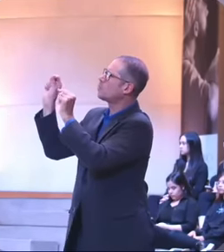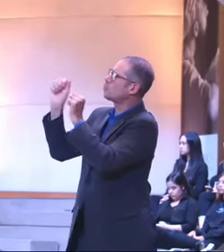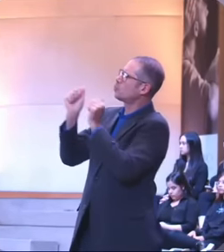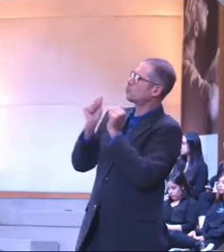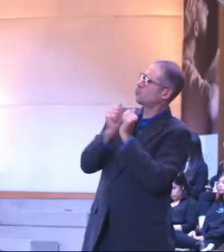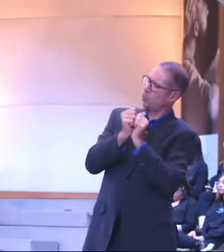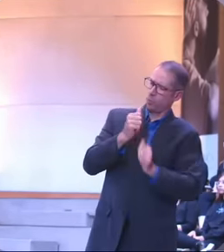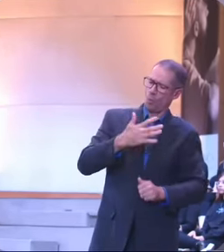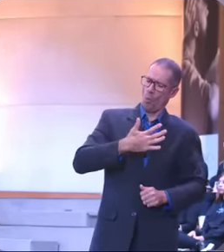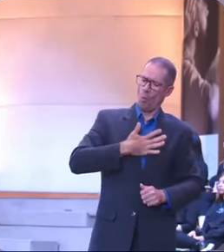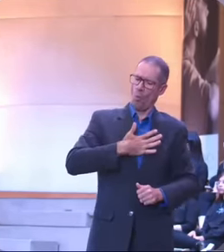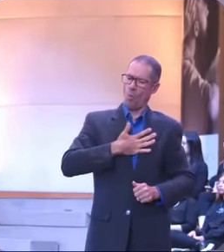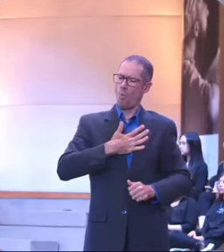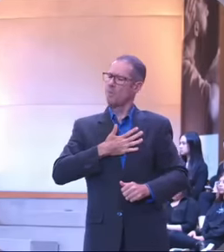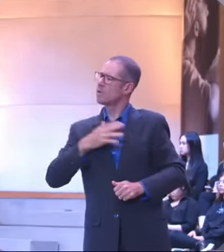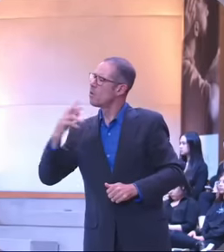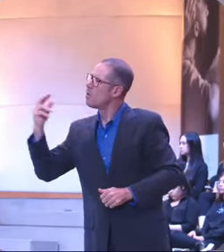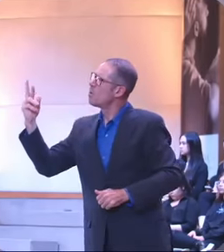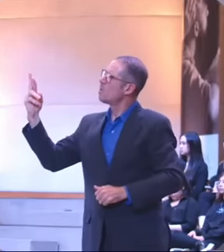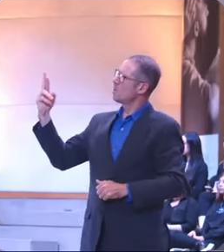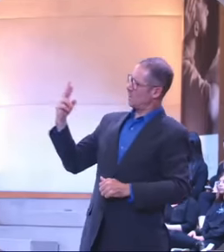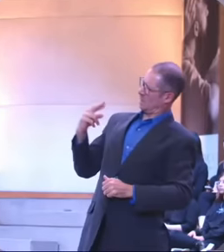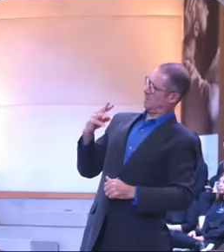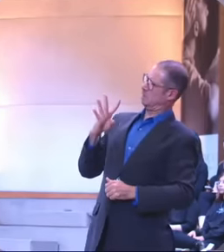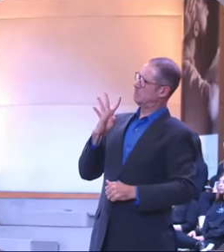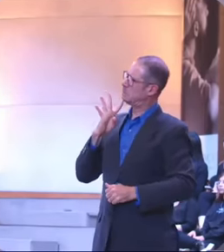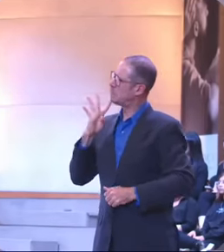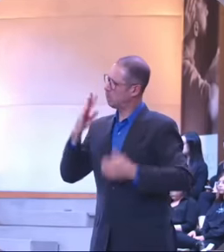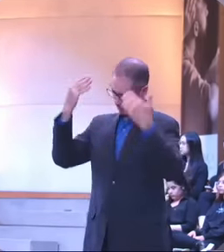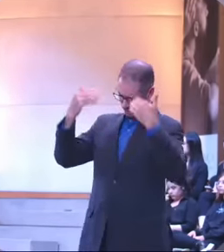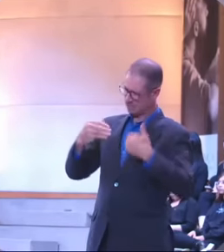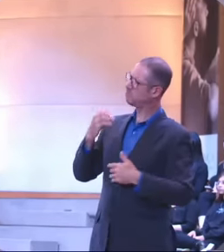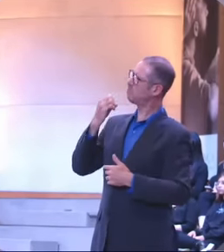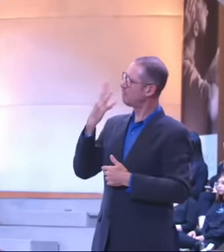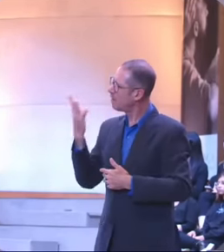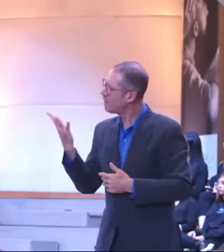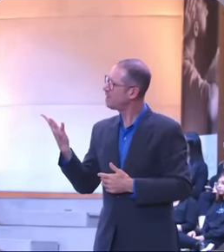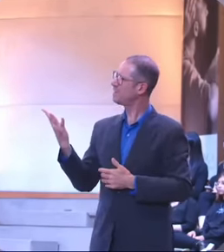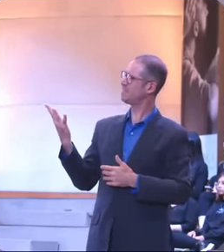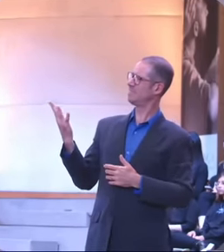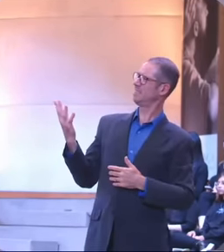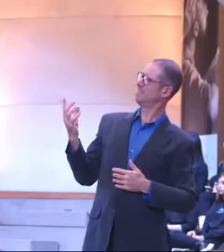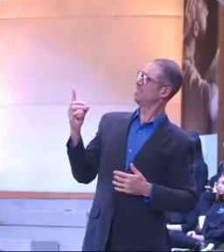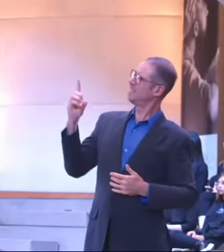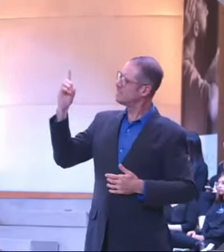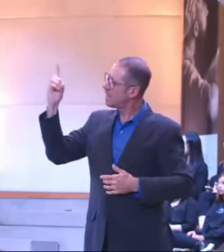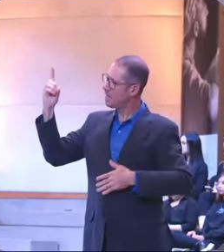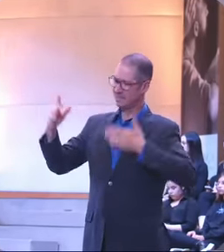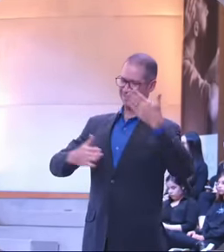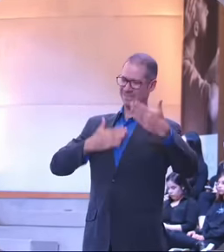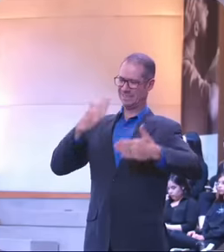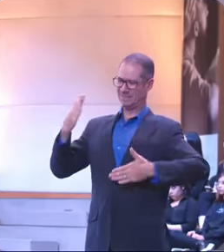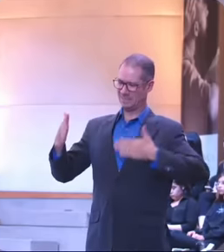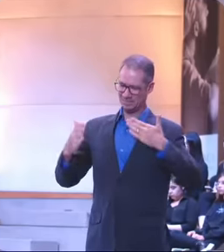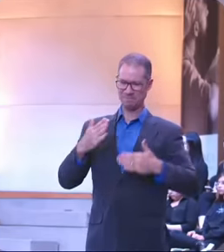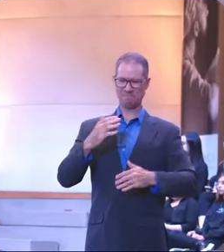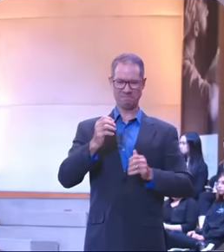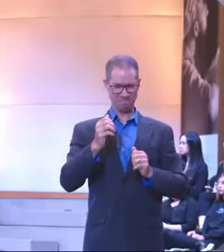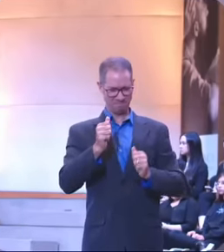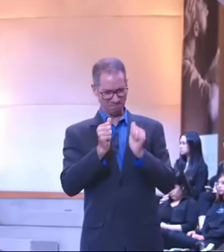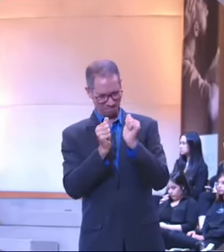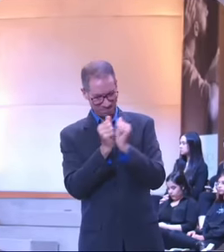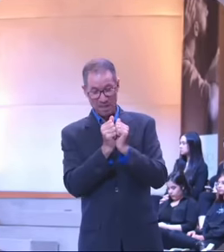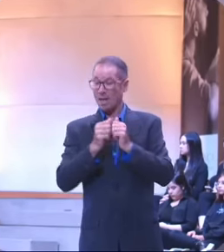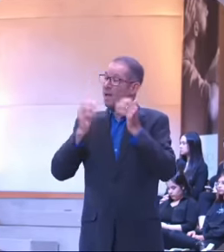comigo. Disseste que me conheces bem e que estás contente comigo. Agora,